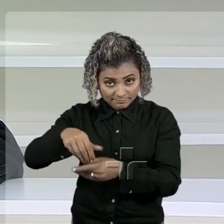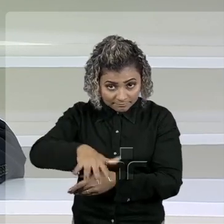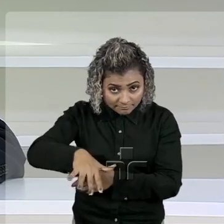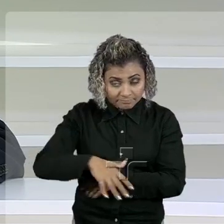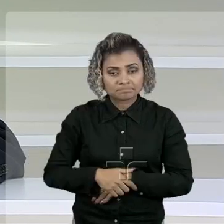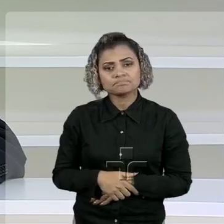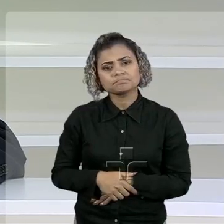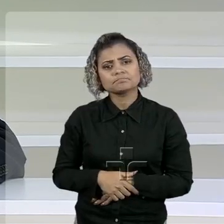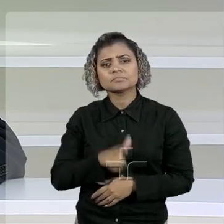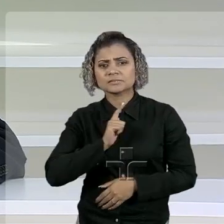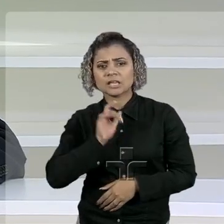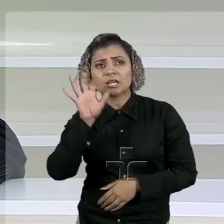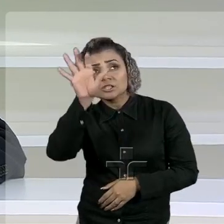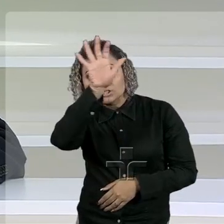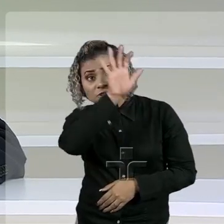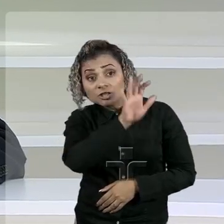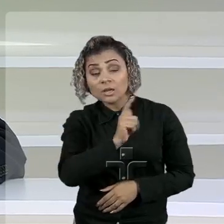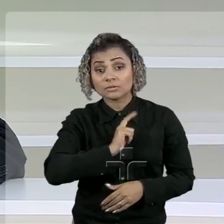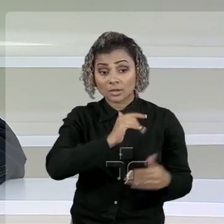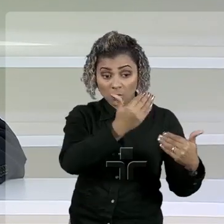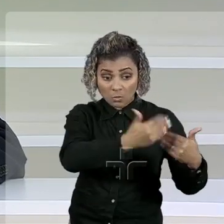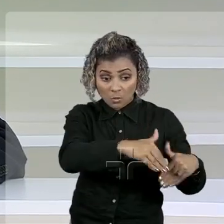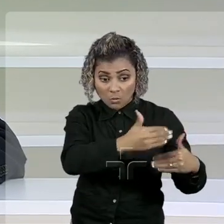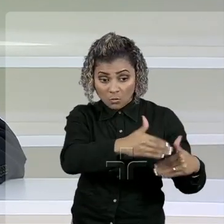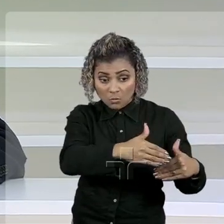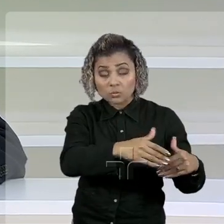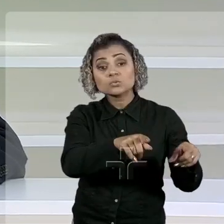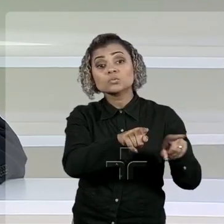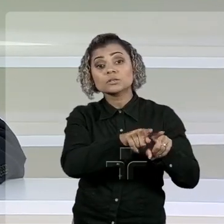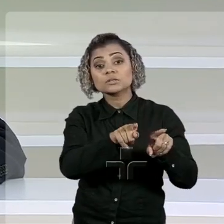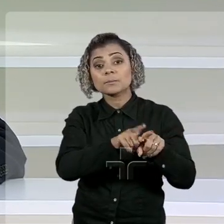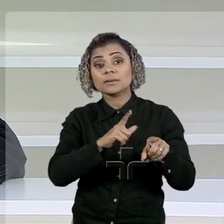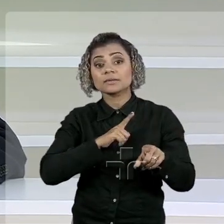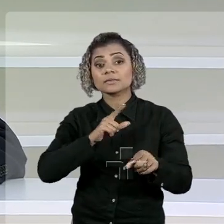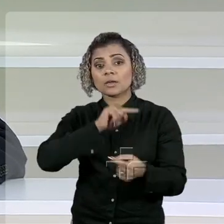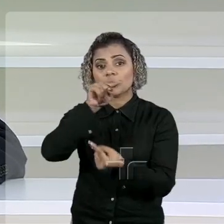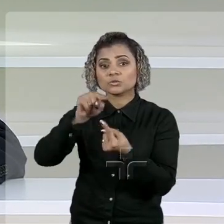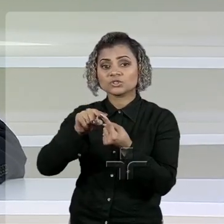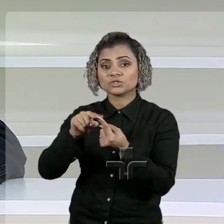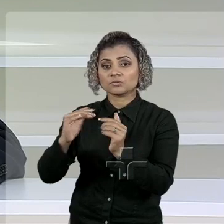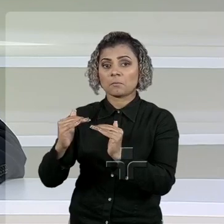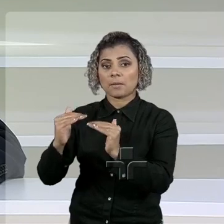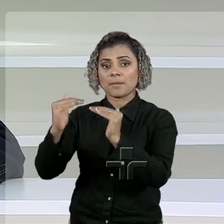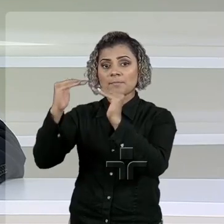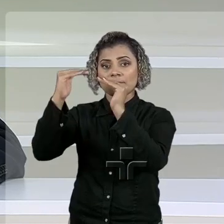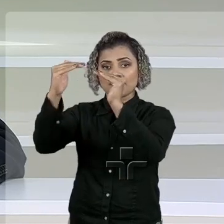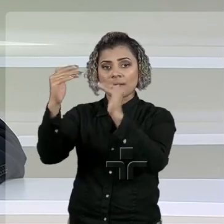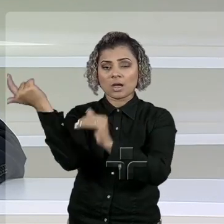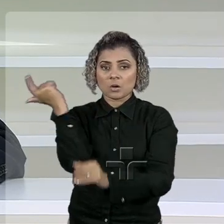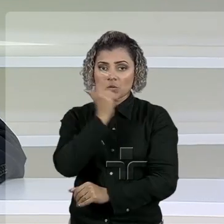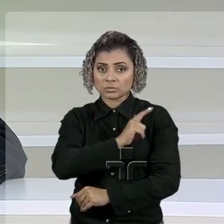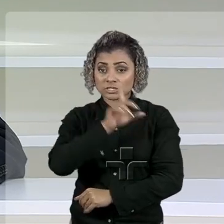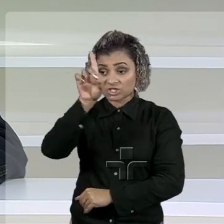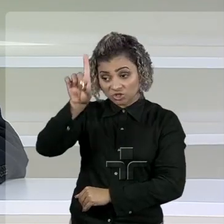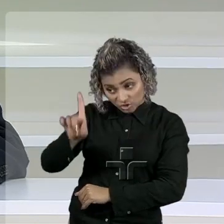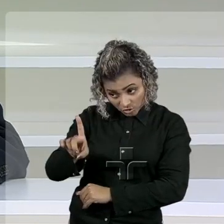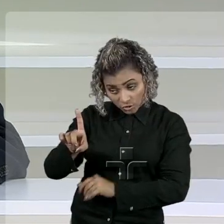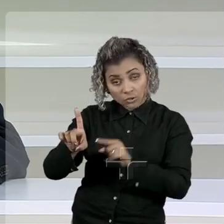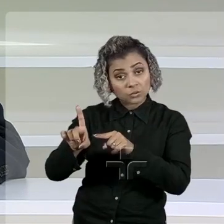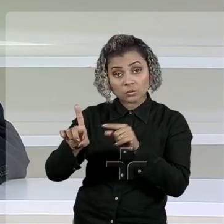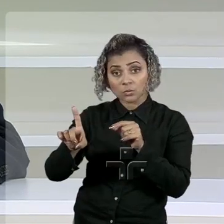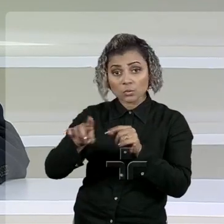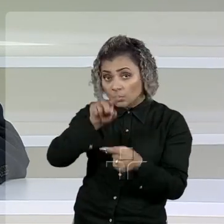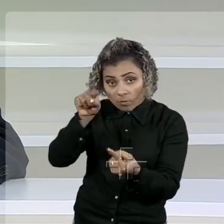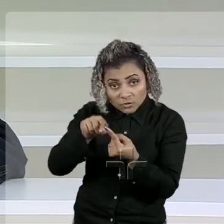Em vários estados nós temos os concursos, mas tem plano de metas e que pode naturalmente fazer com que o diretor que não alcance